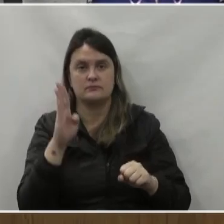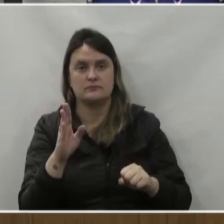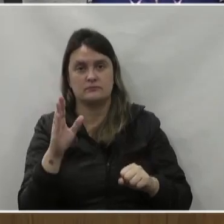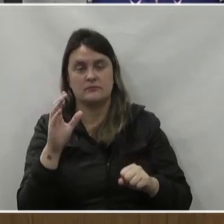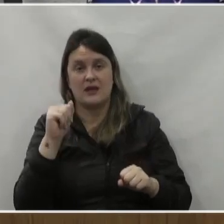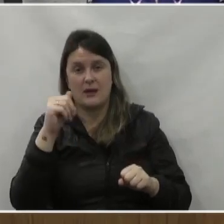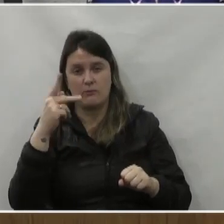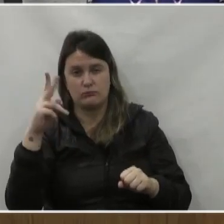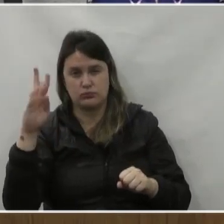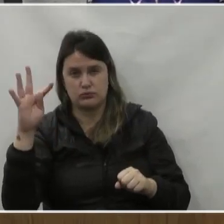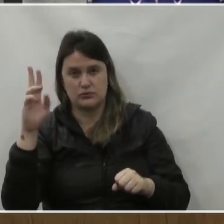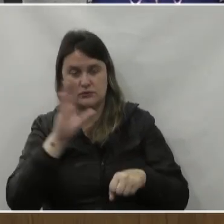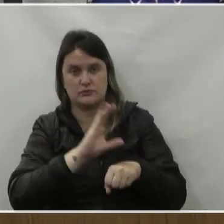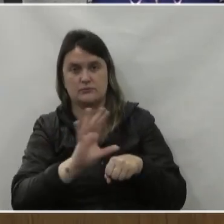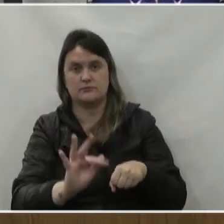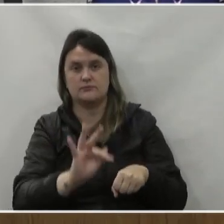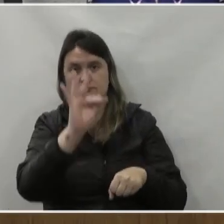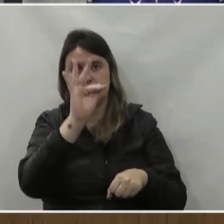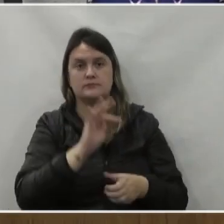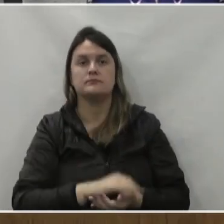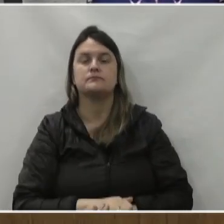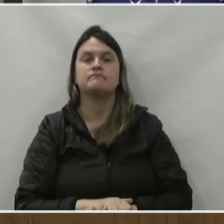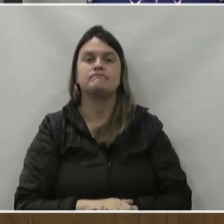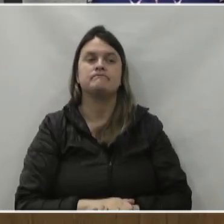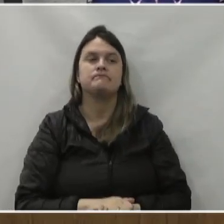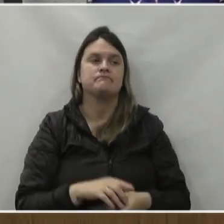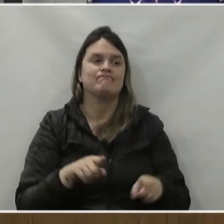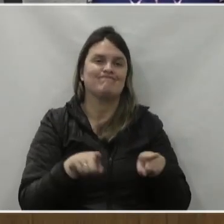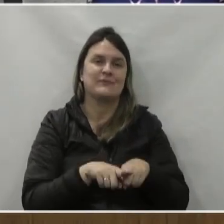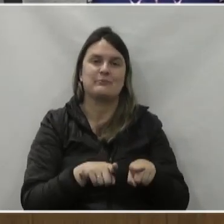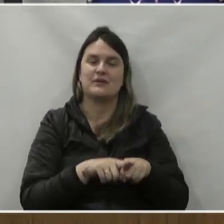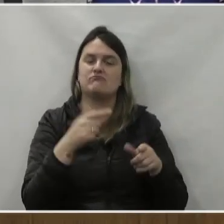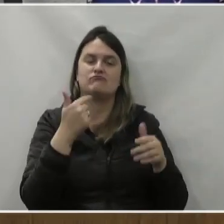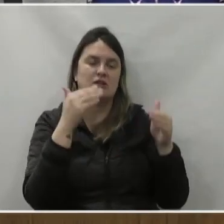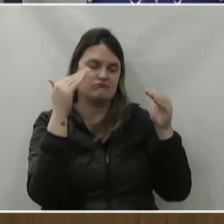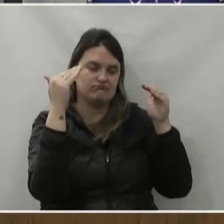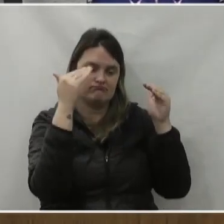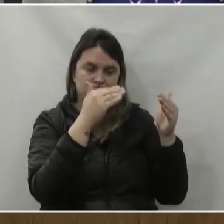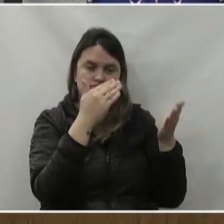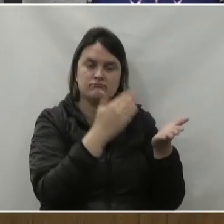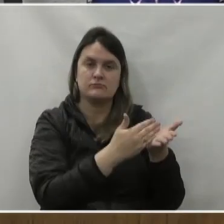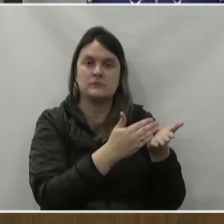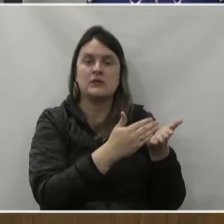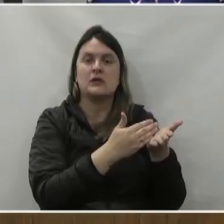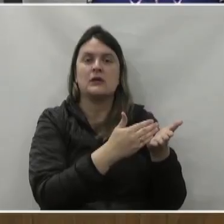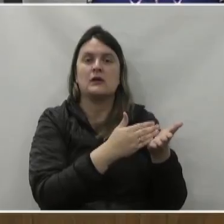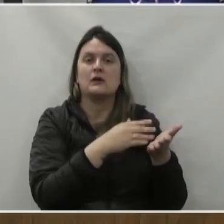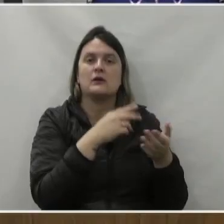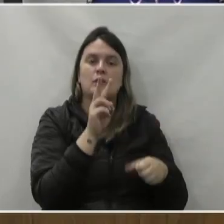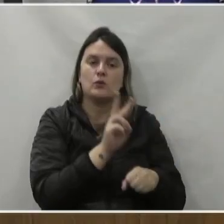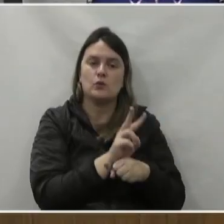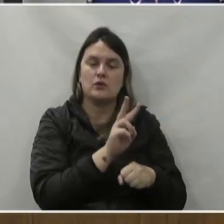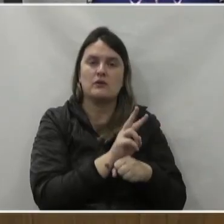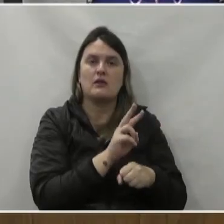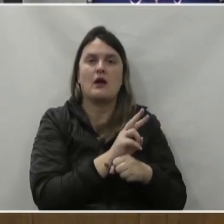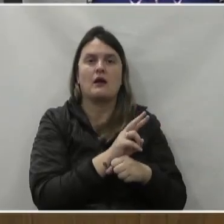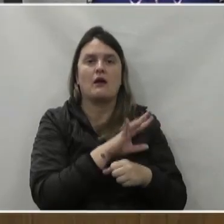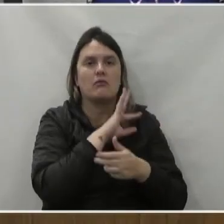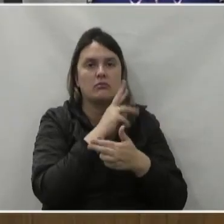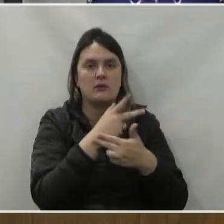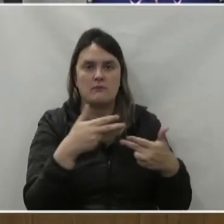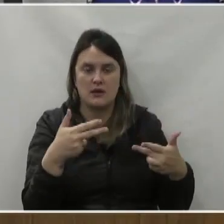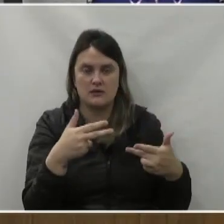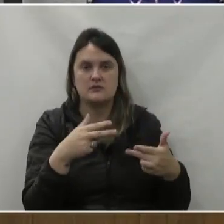caput da Constituição Federal, além de descumprir o dever do poder público de proteger a fauna, previsto no